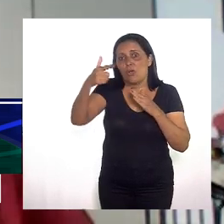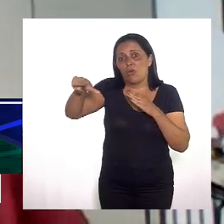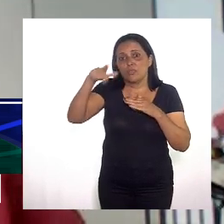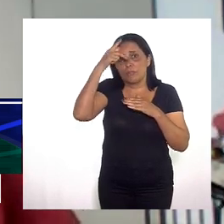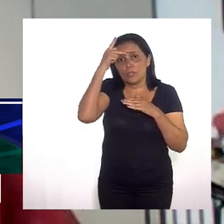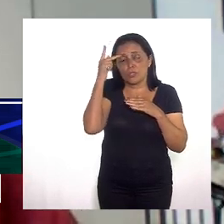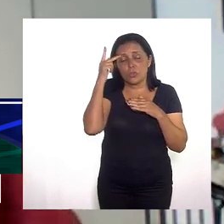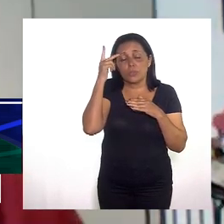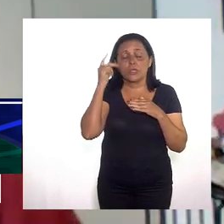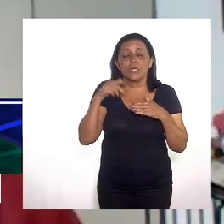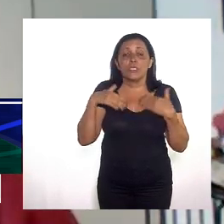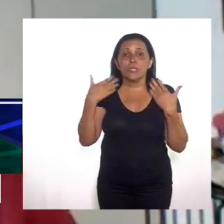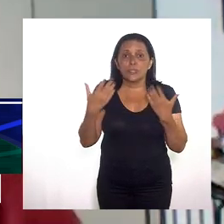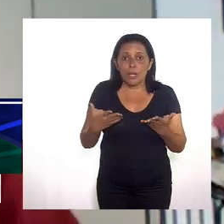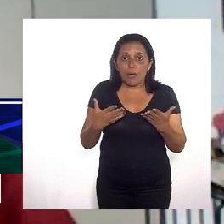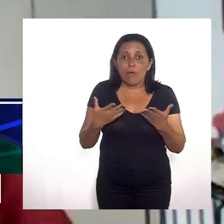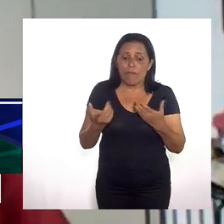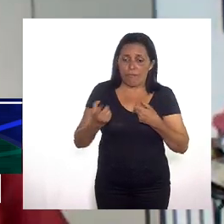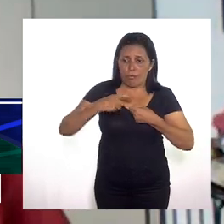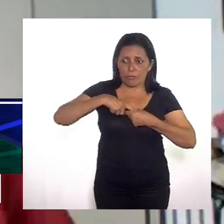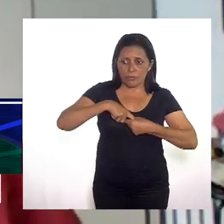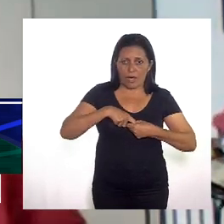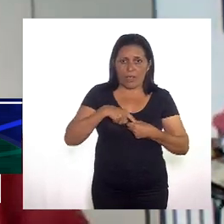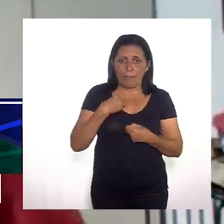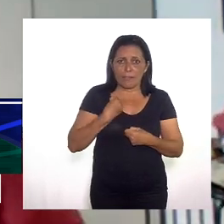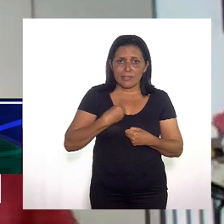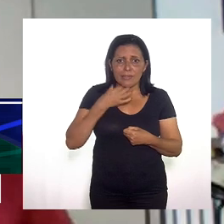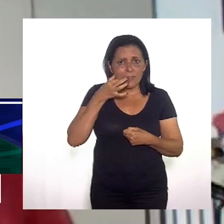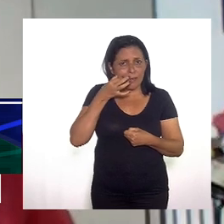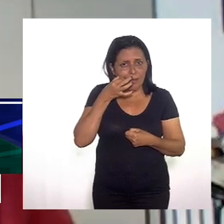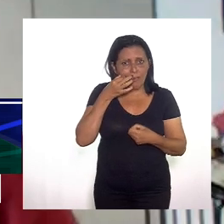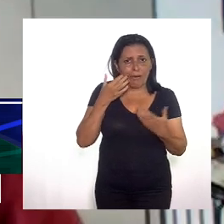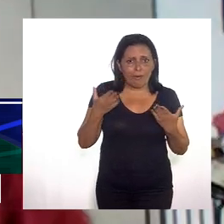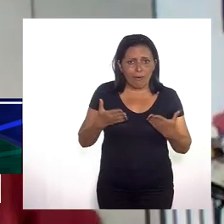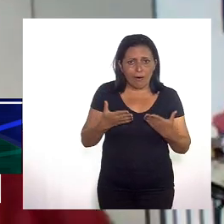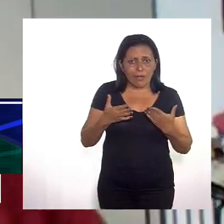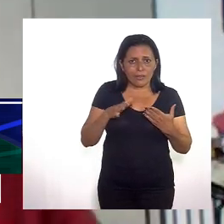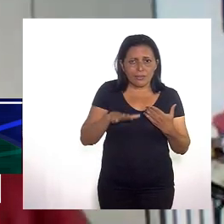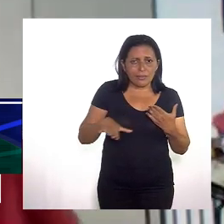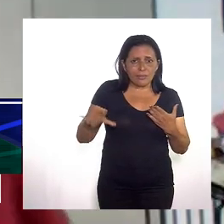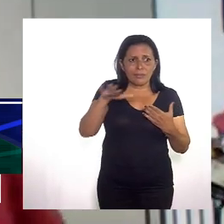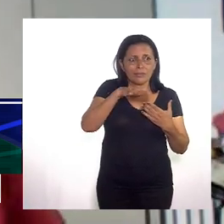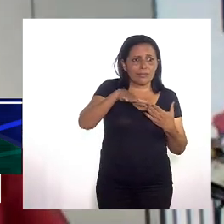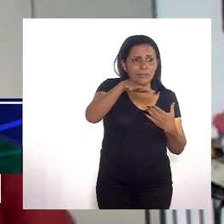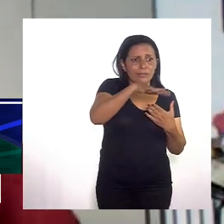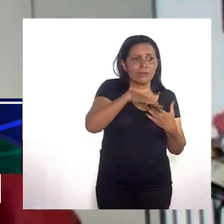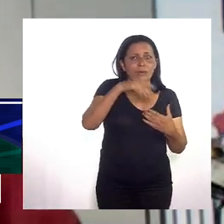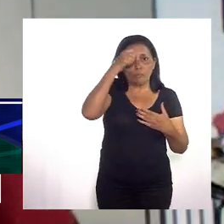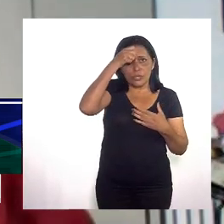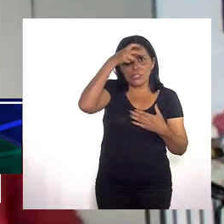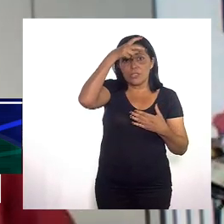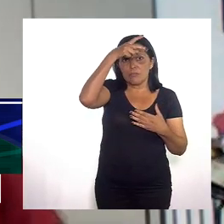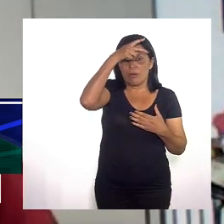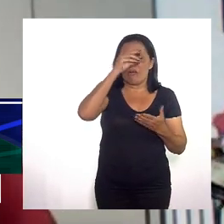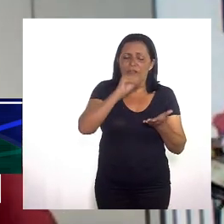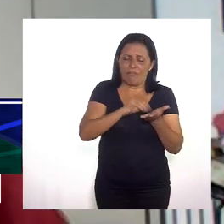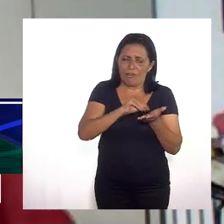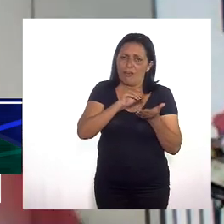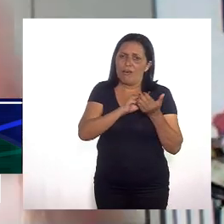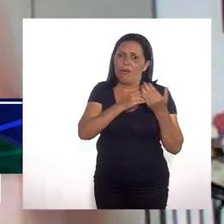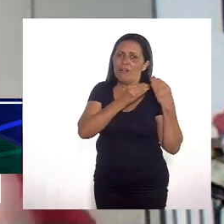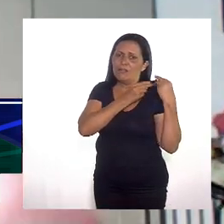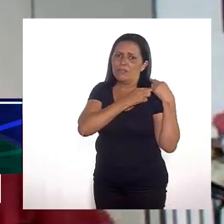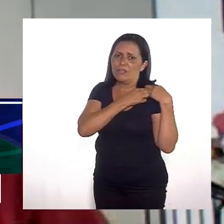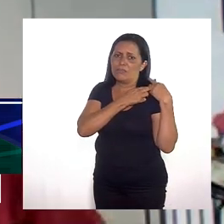Então, retomar as atividades presenciais, como está sendo feito agora na rede estadual de ensino e em várias redes municipais, é irresponsável e